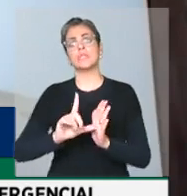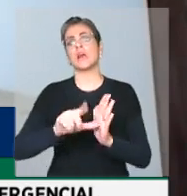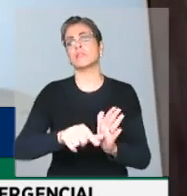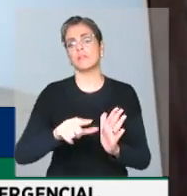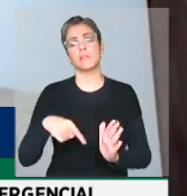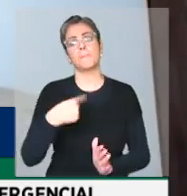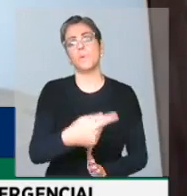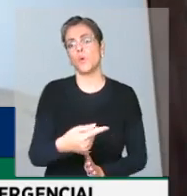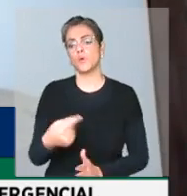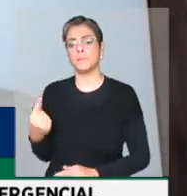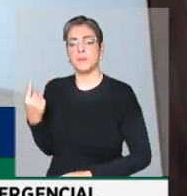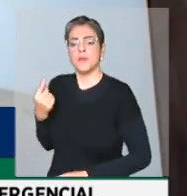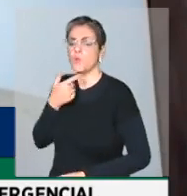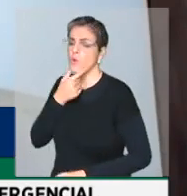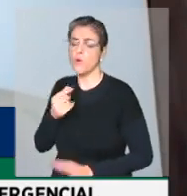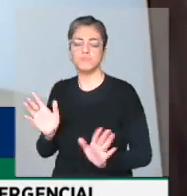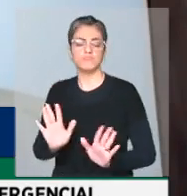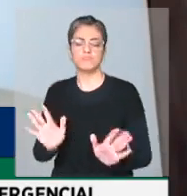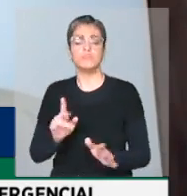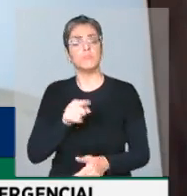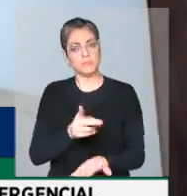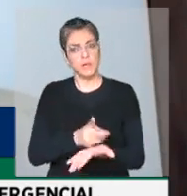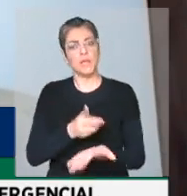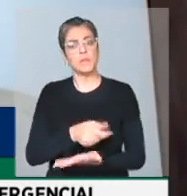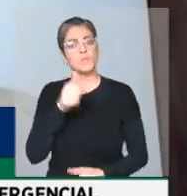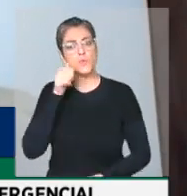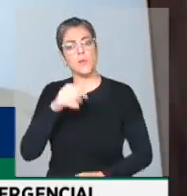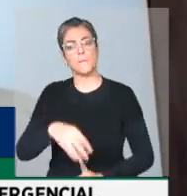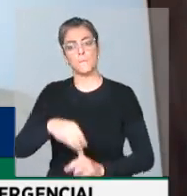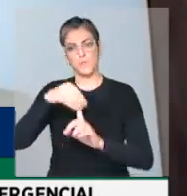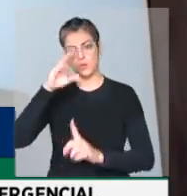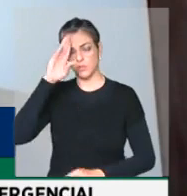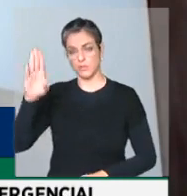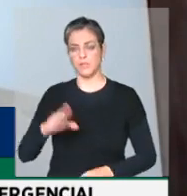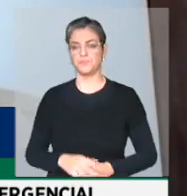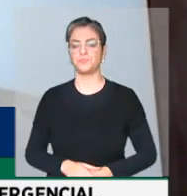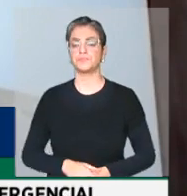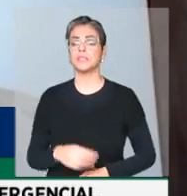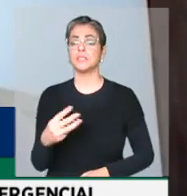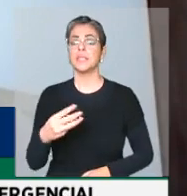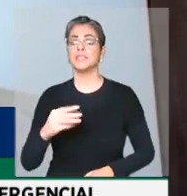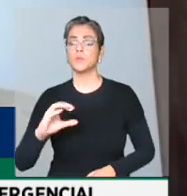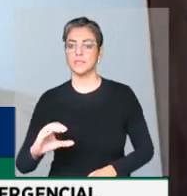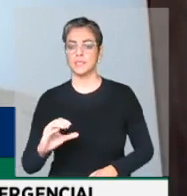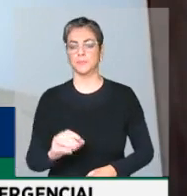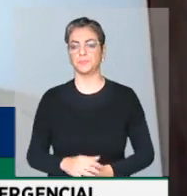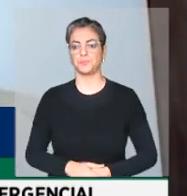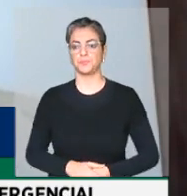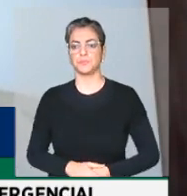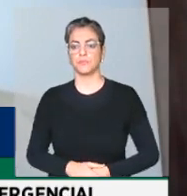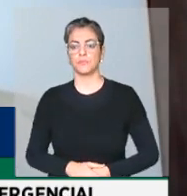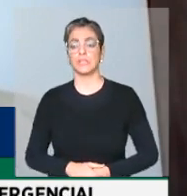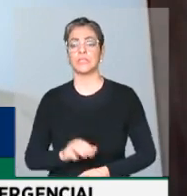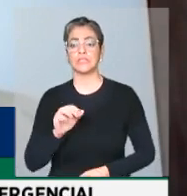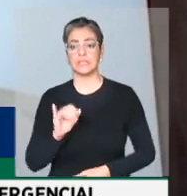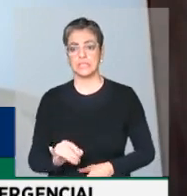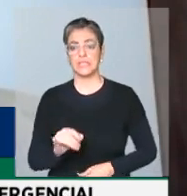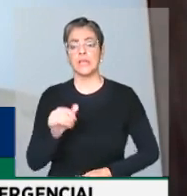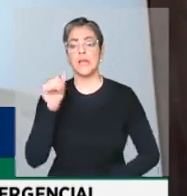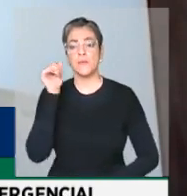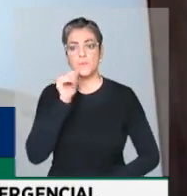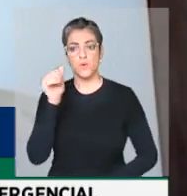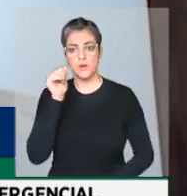homem. Parágrafo 3º-C. Nos casos de cadastro superveniente feito pela mulher na